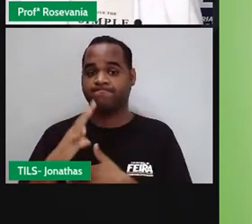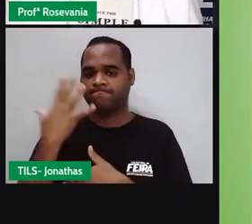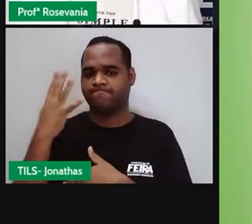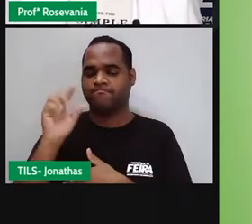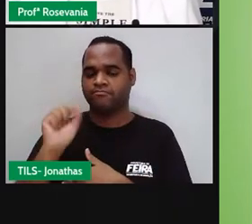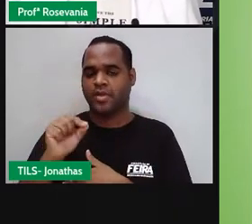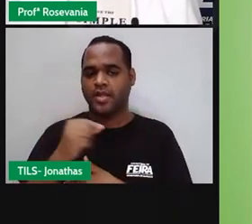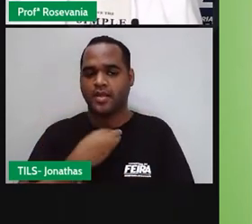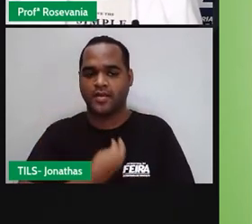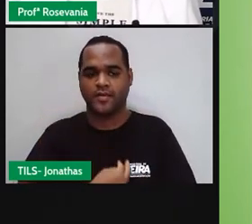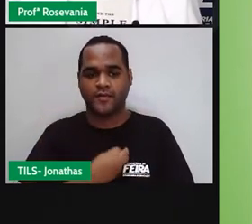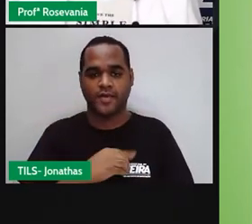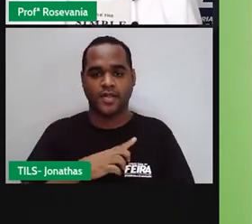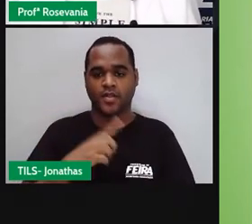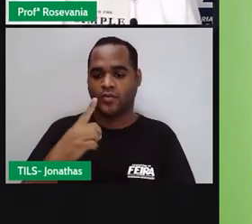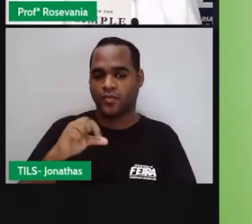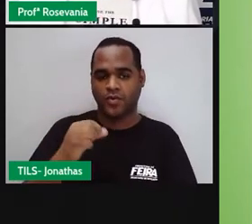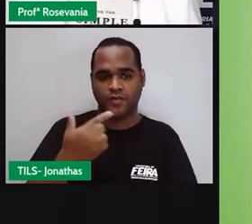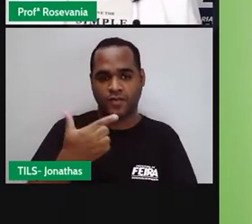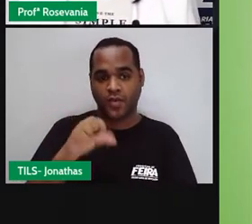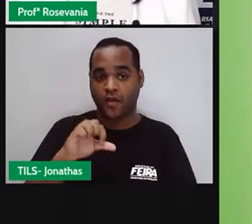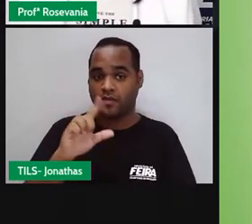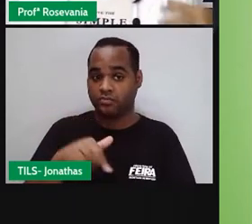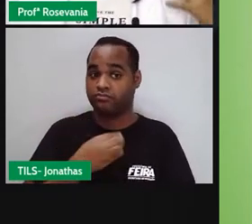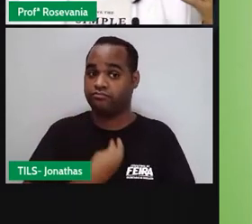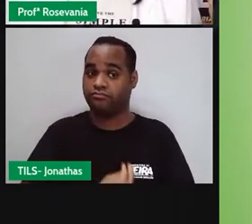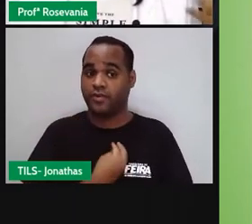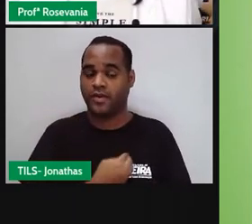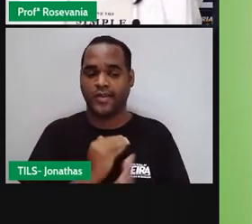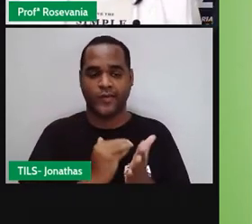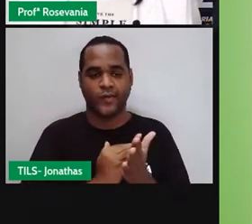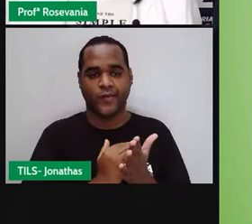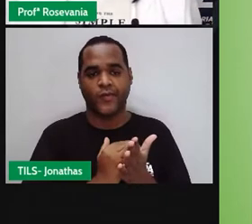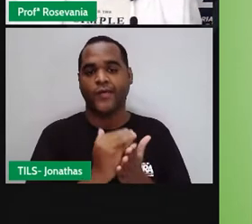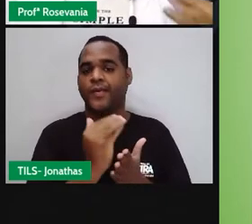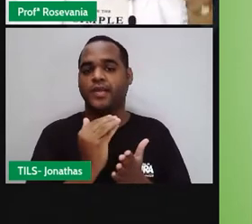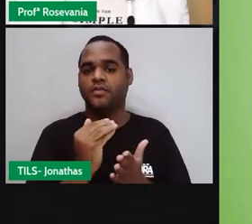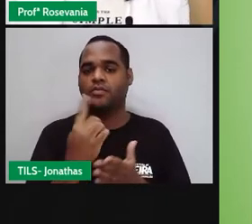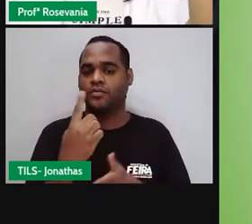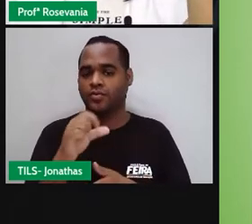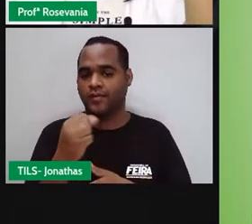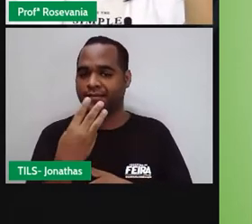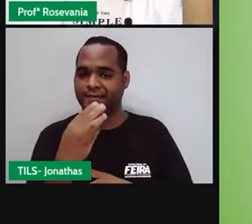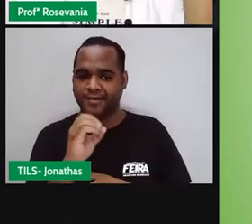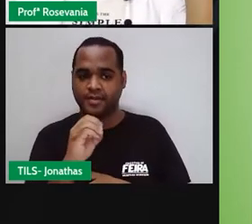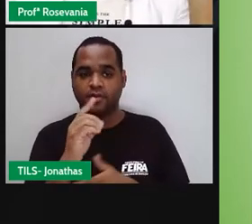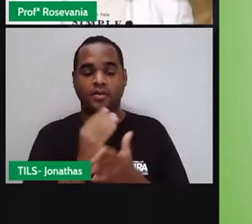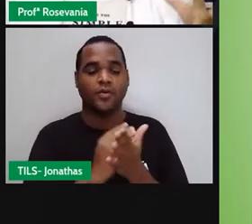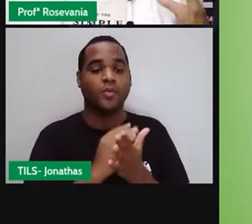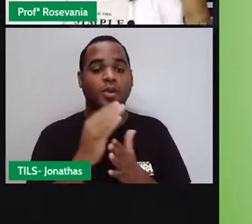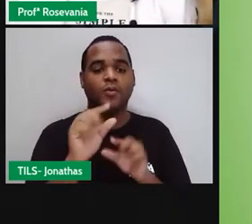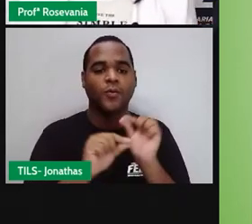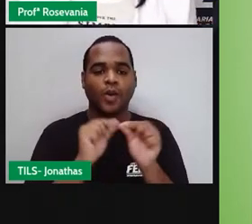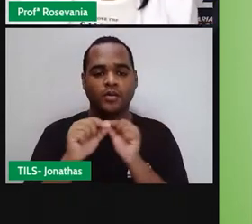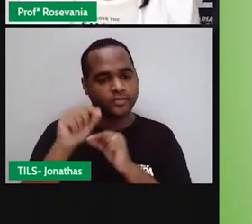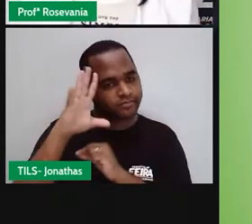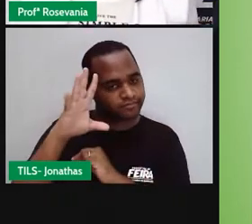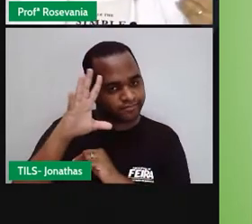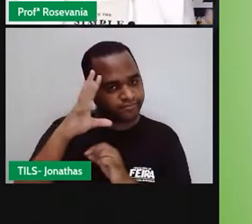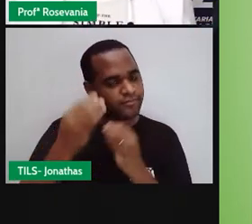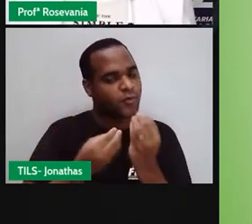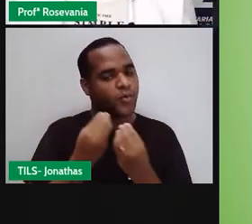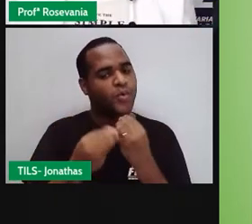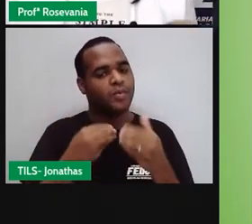de 1929. E a gente, no início de 30, foi que a gente começou a pensar nesse